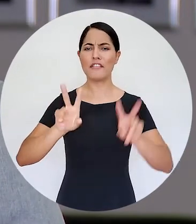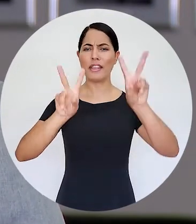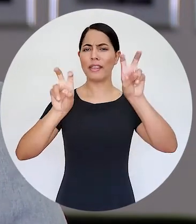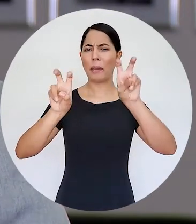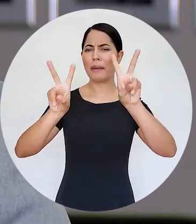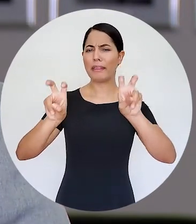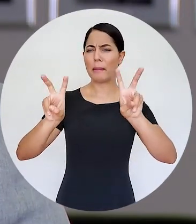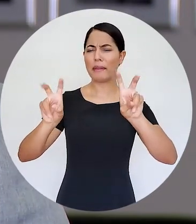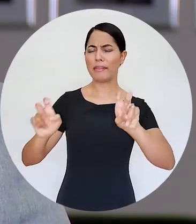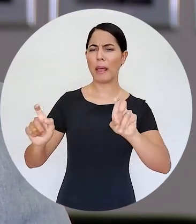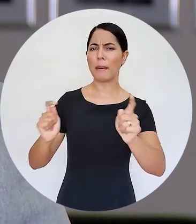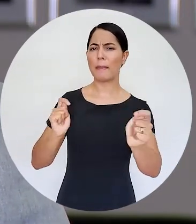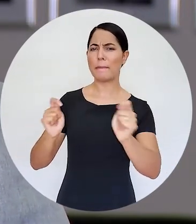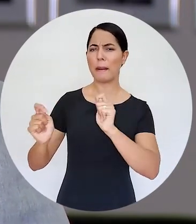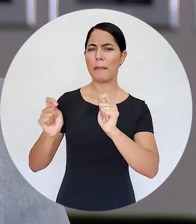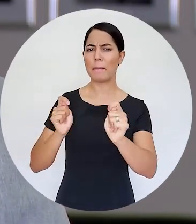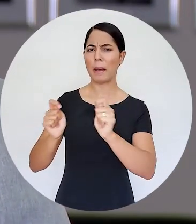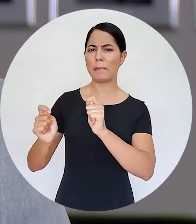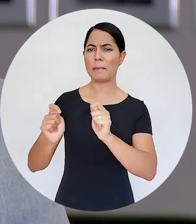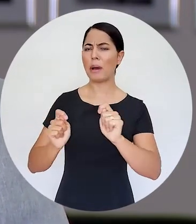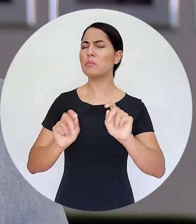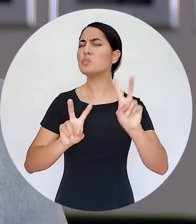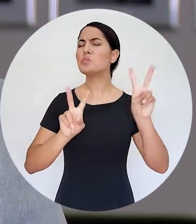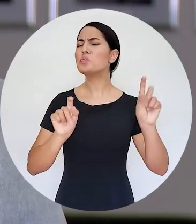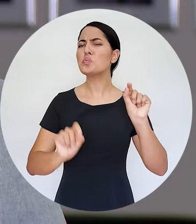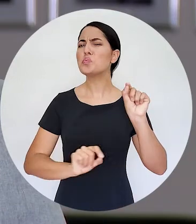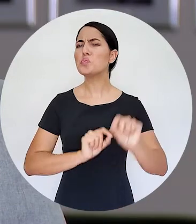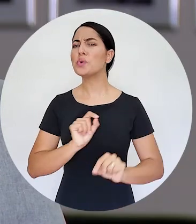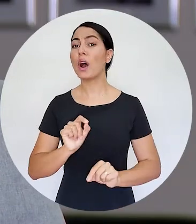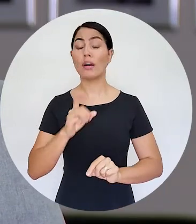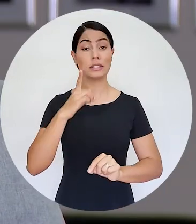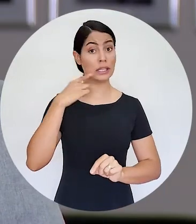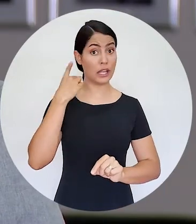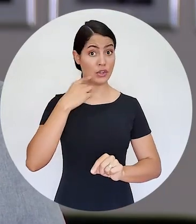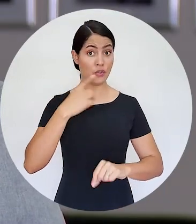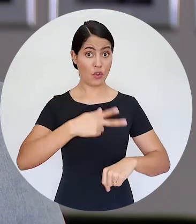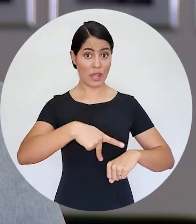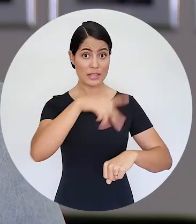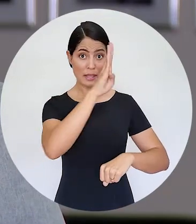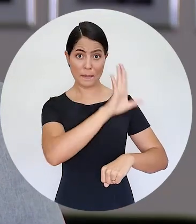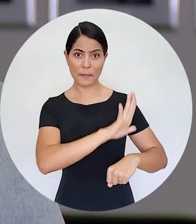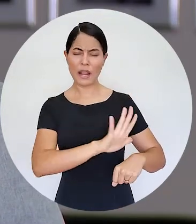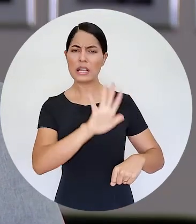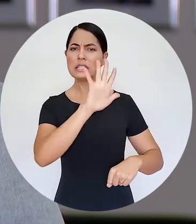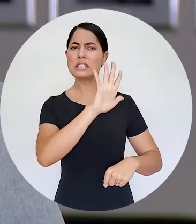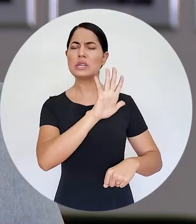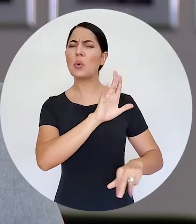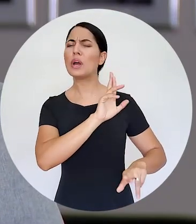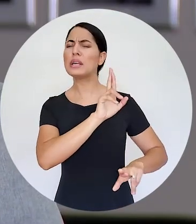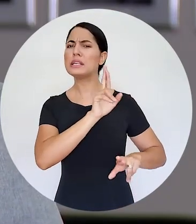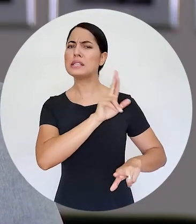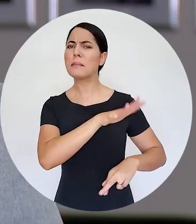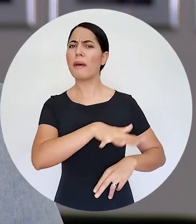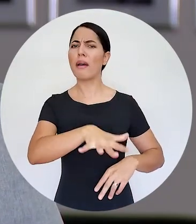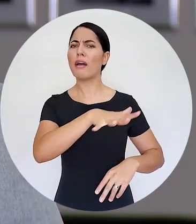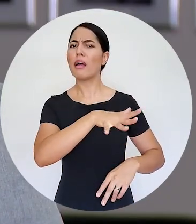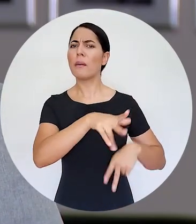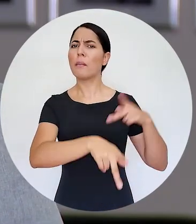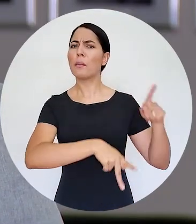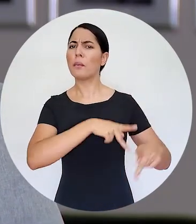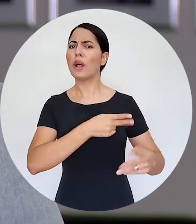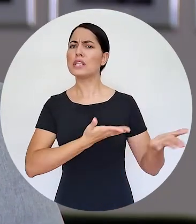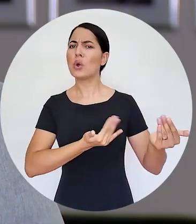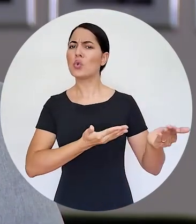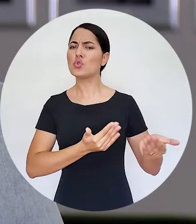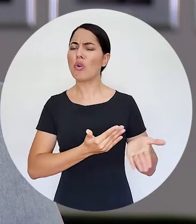entrevista tratou entre outros assuntos do que a advocacia brasileira espera dos jovens advogados no início da carreira